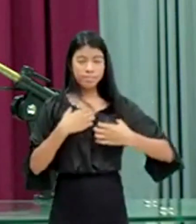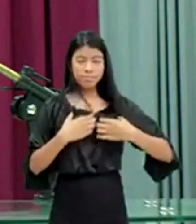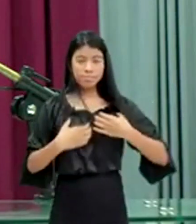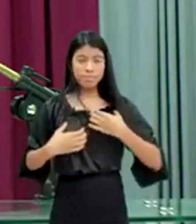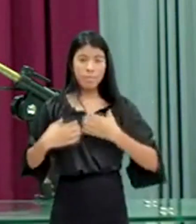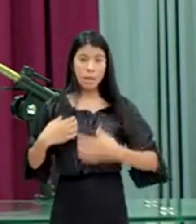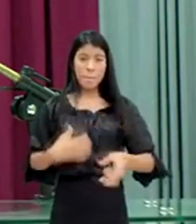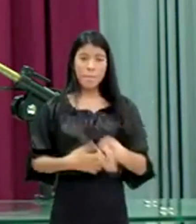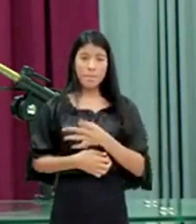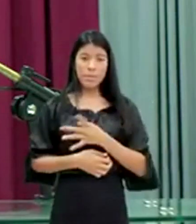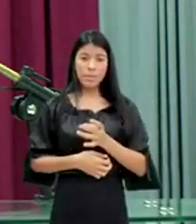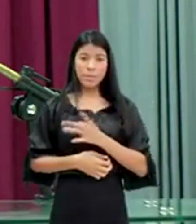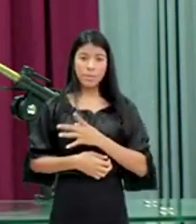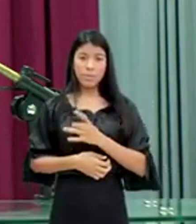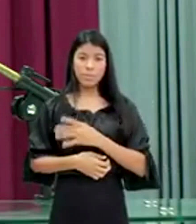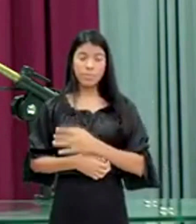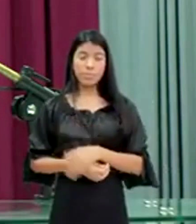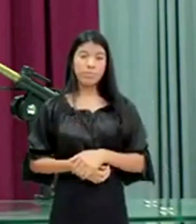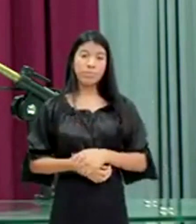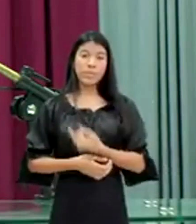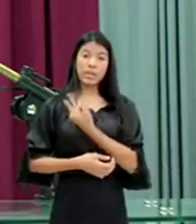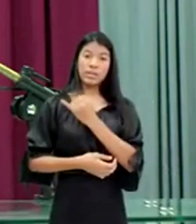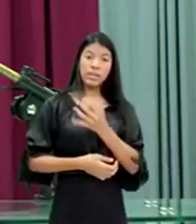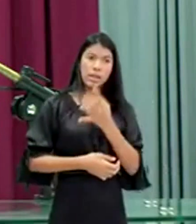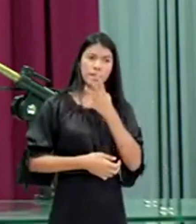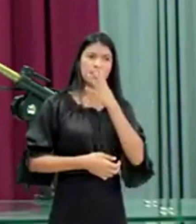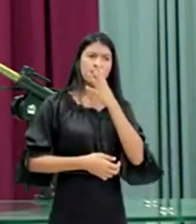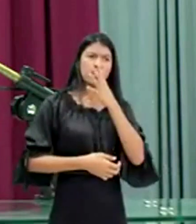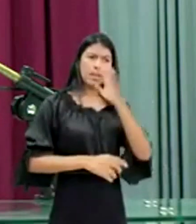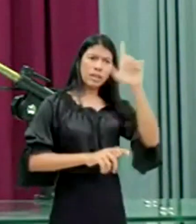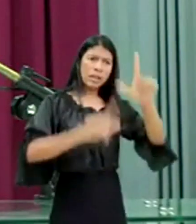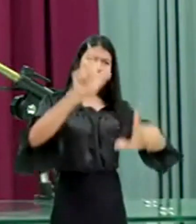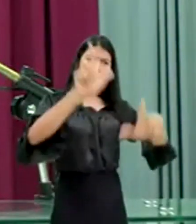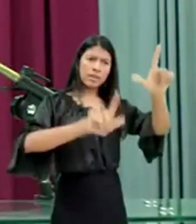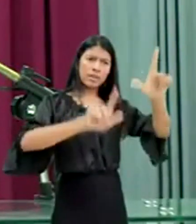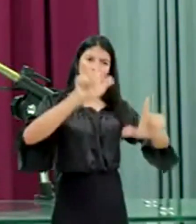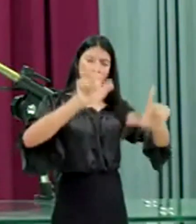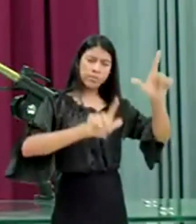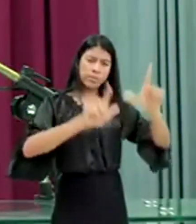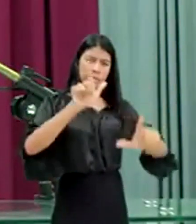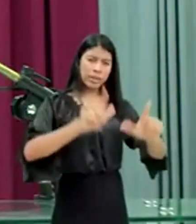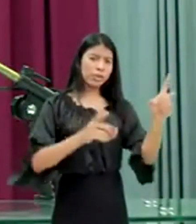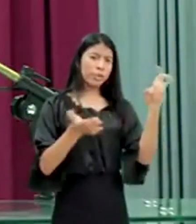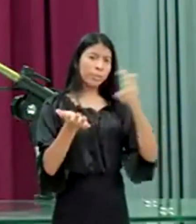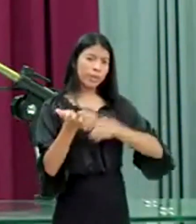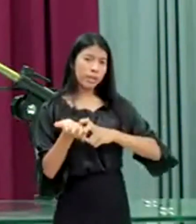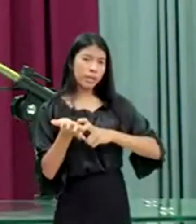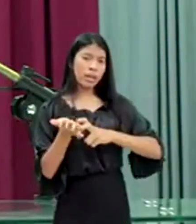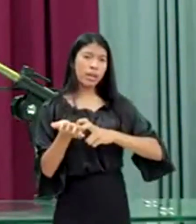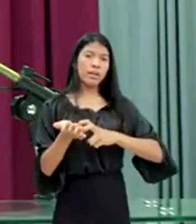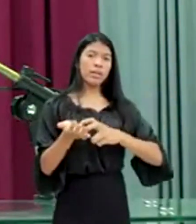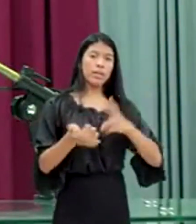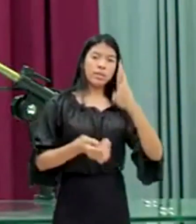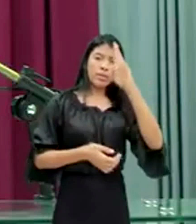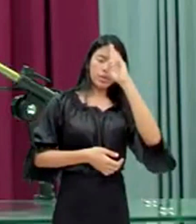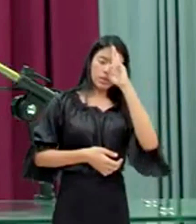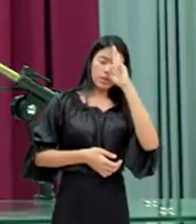Se nós assistirmos aos noticiários pela manhã, ao meio-dia e à